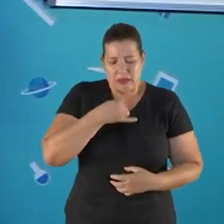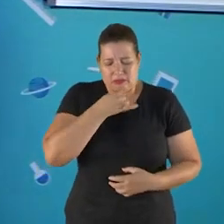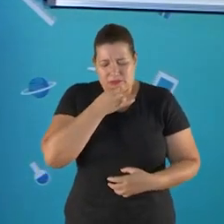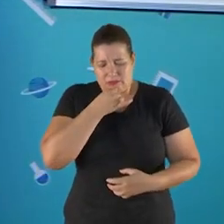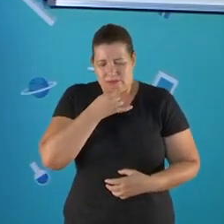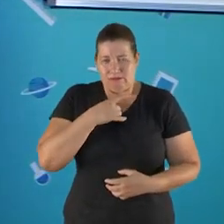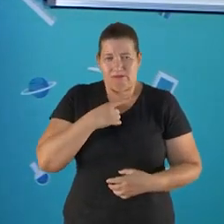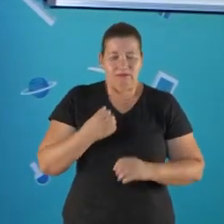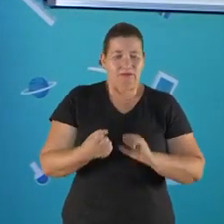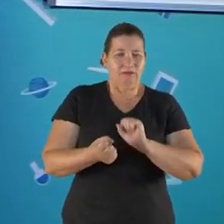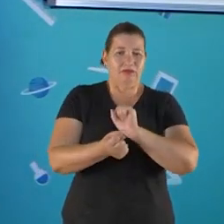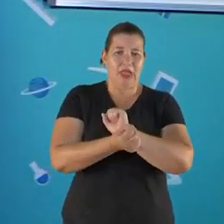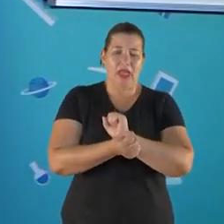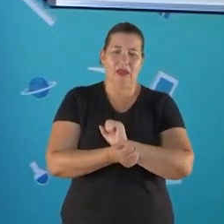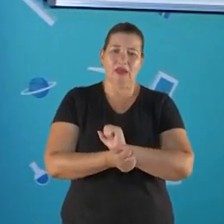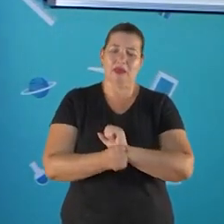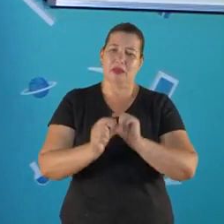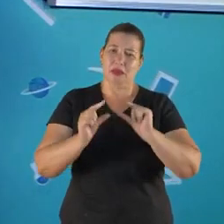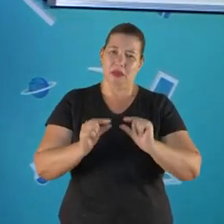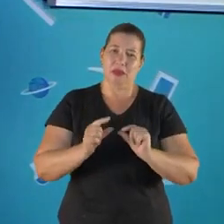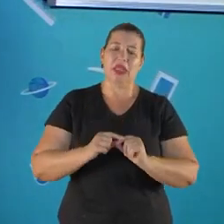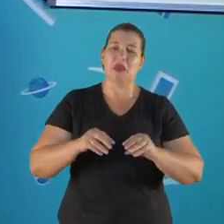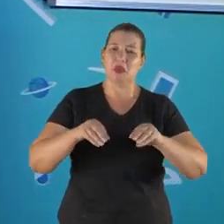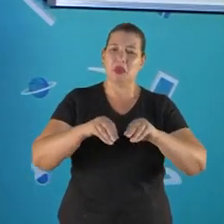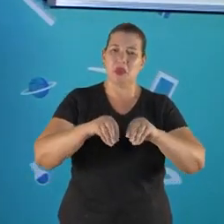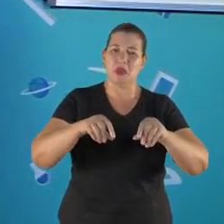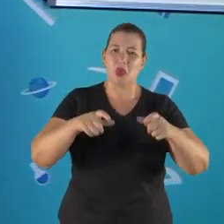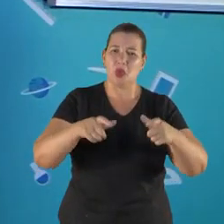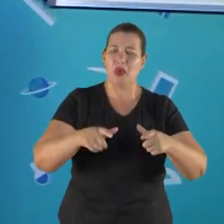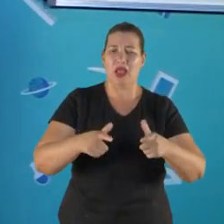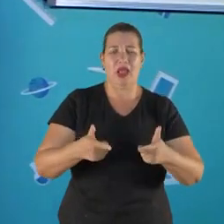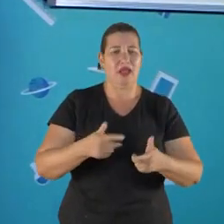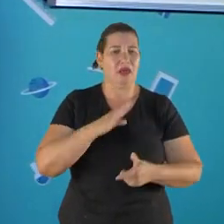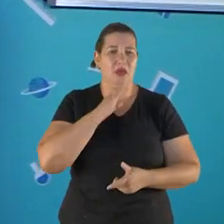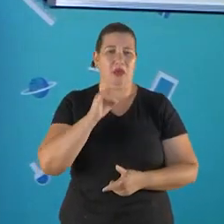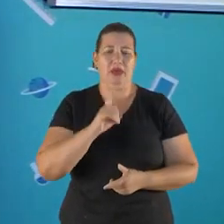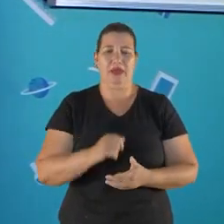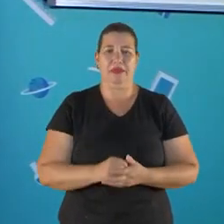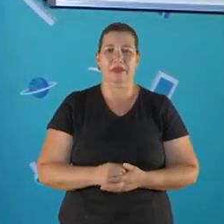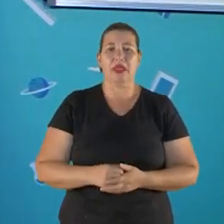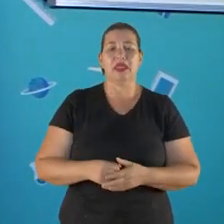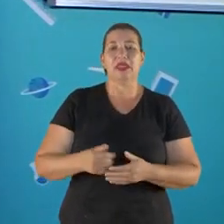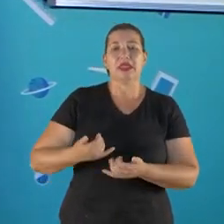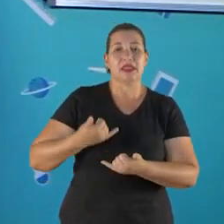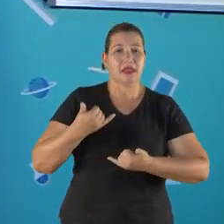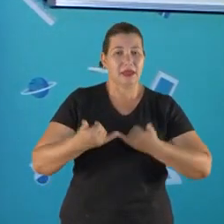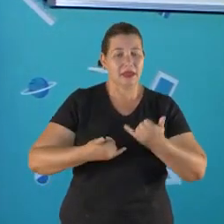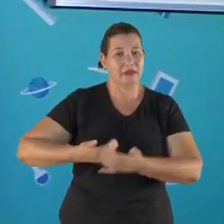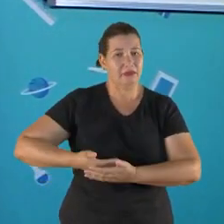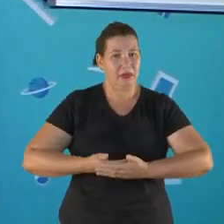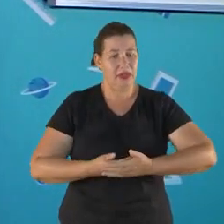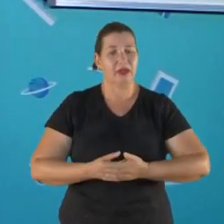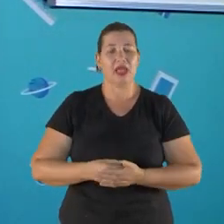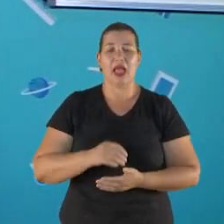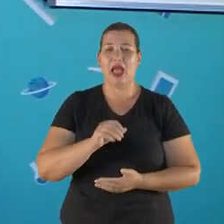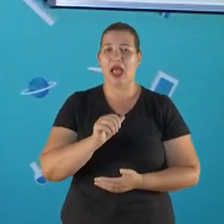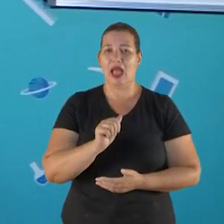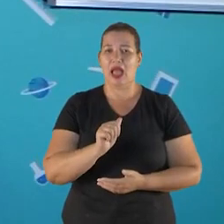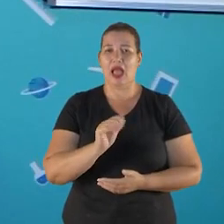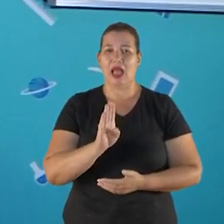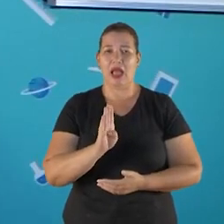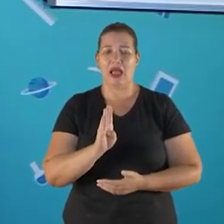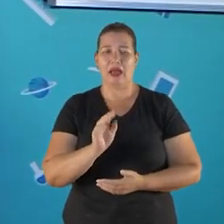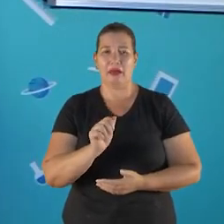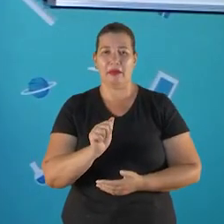a dor de estarem sendo escravizadas em uma terra desconhecida. Essas bonecas foram chamadas